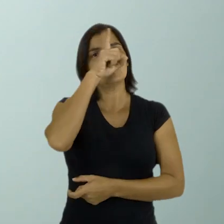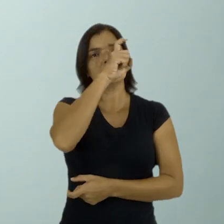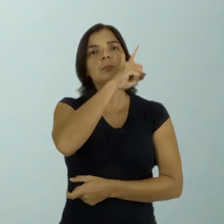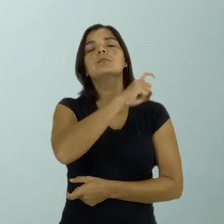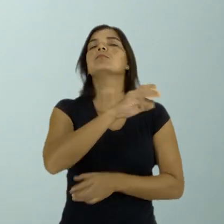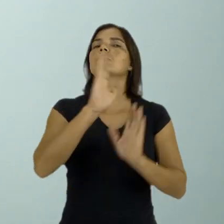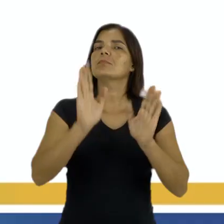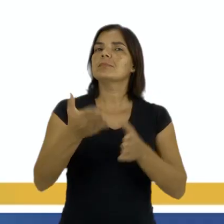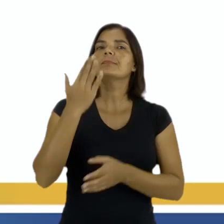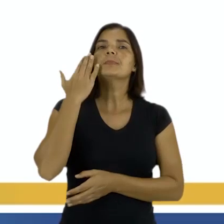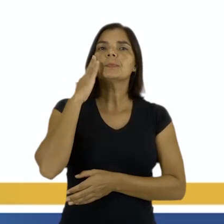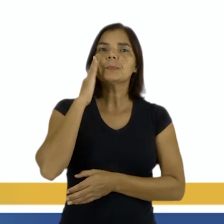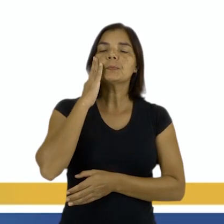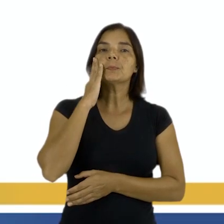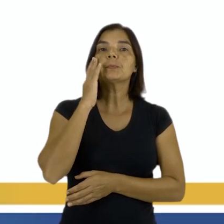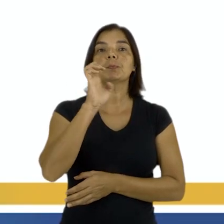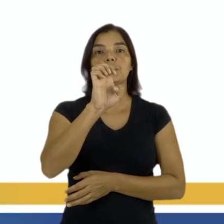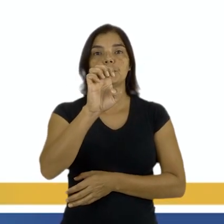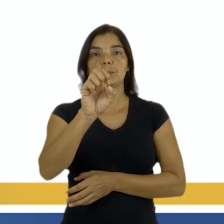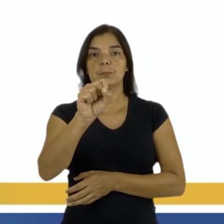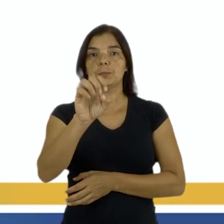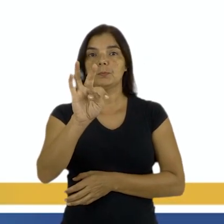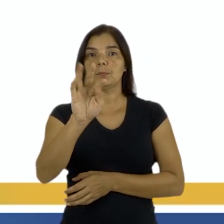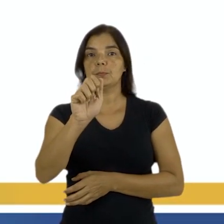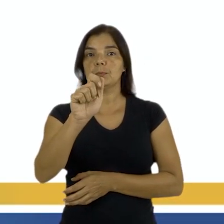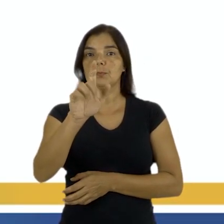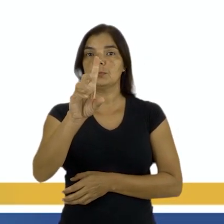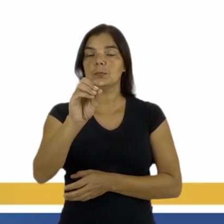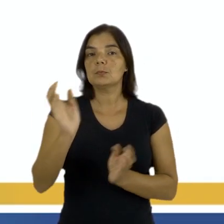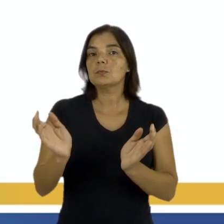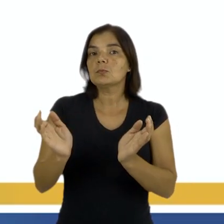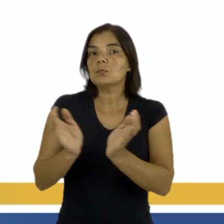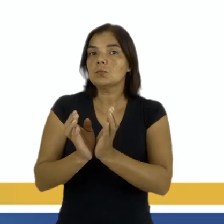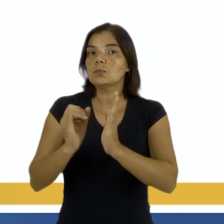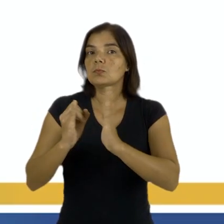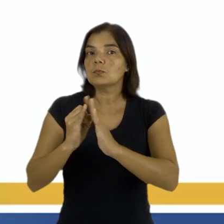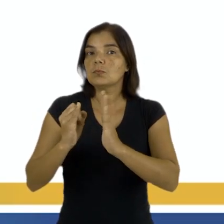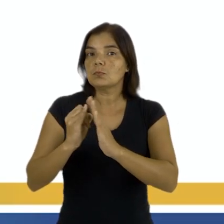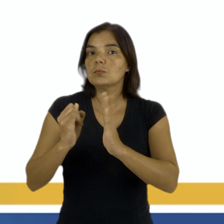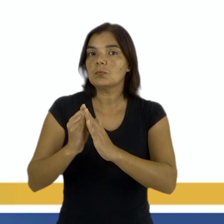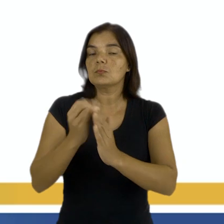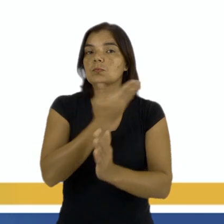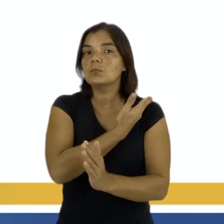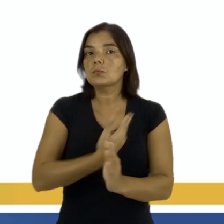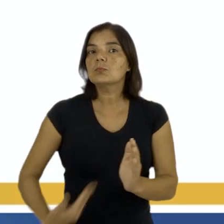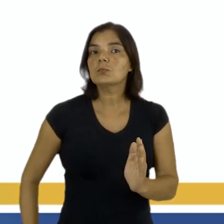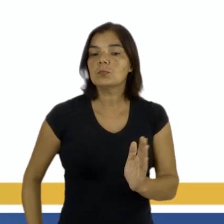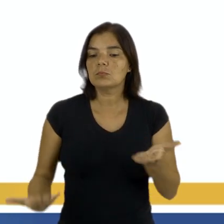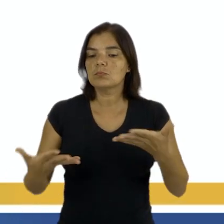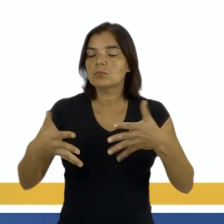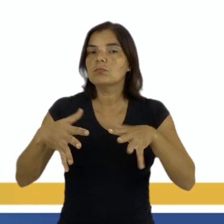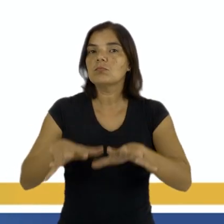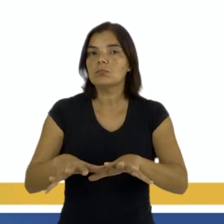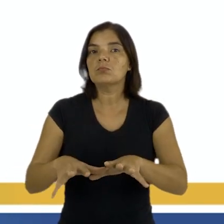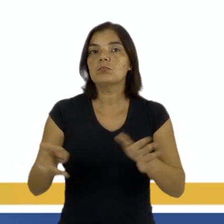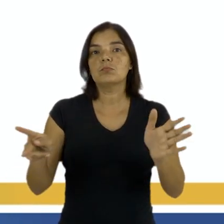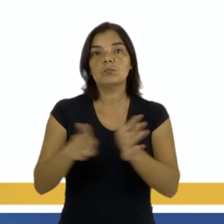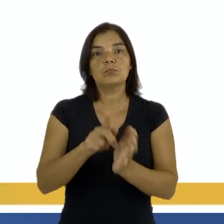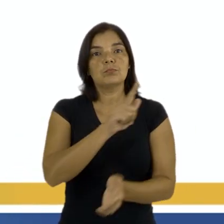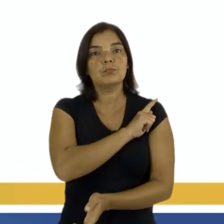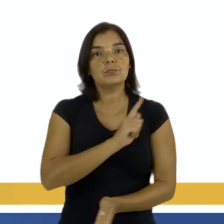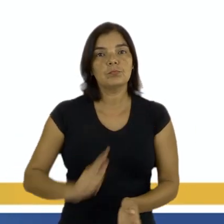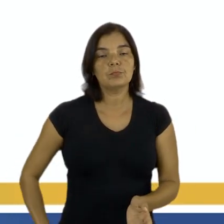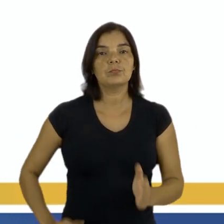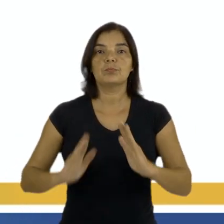gente já está entendendo. O Estado, então, ele pode ser definido como um conjunto de instituições públicas, onde estão inclusos o próprio governo,